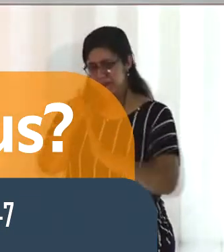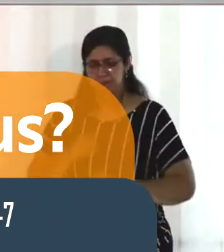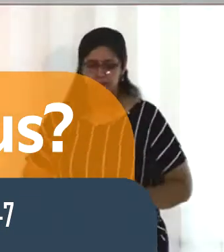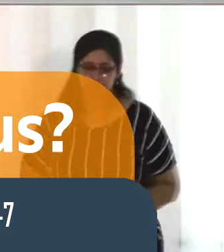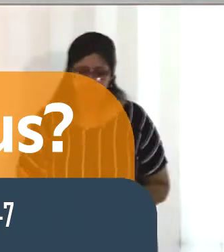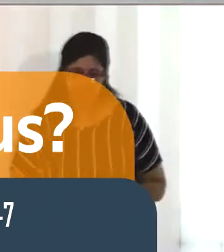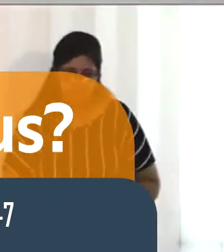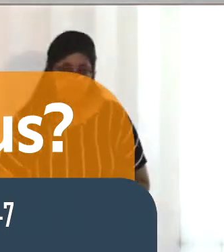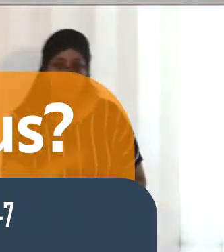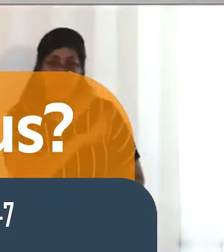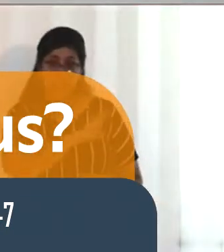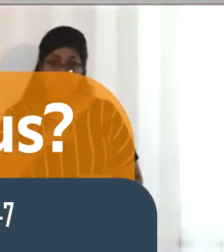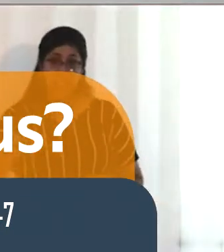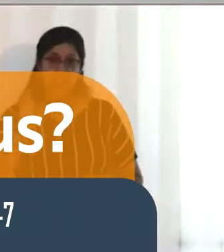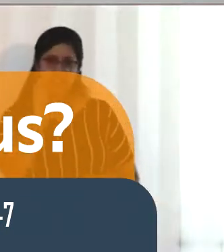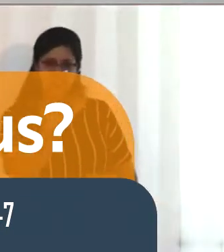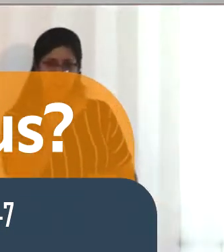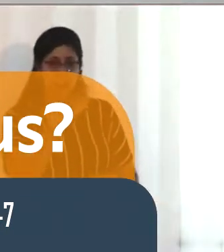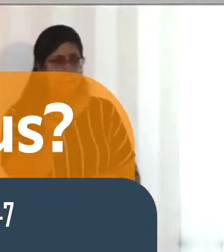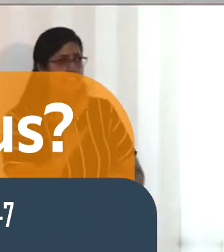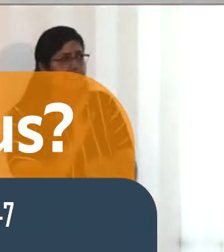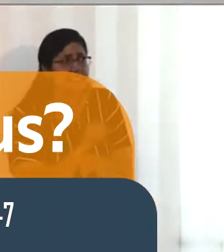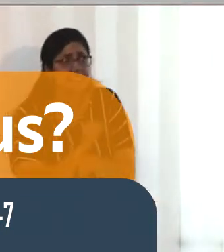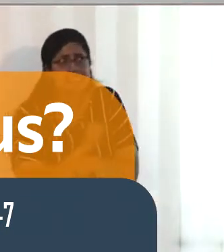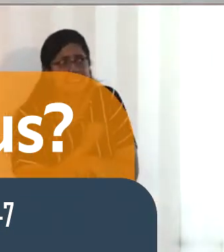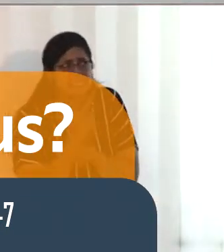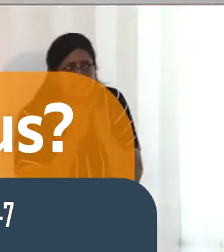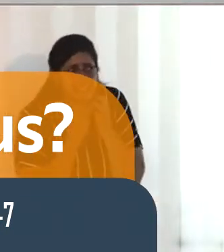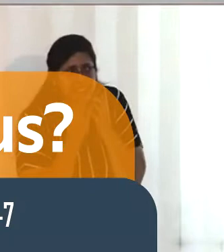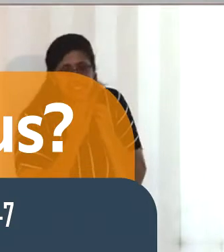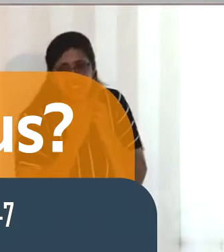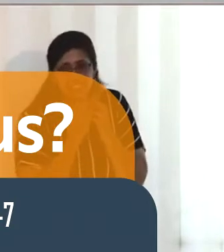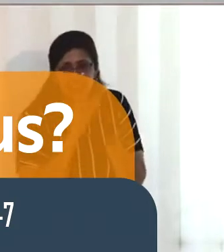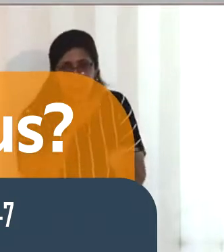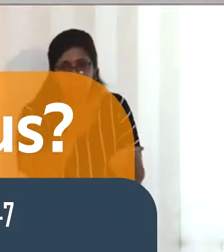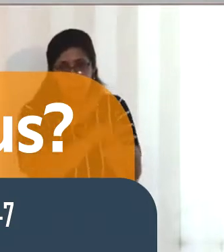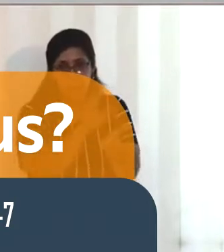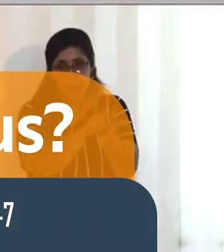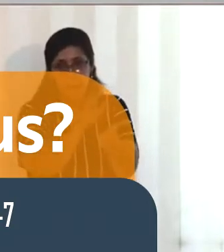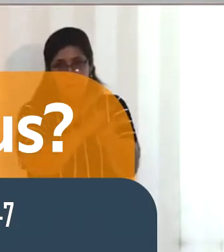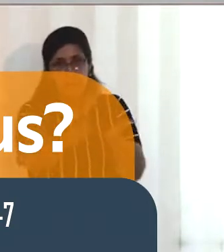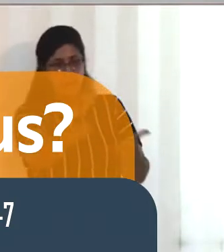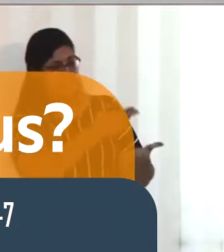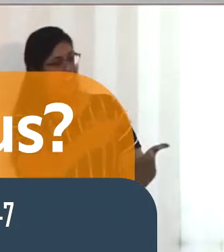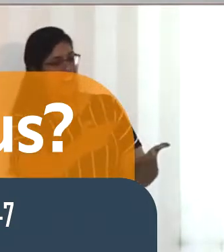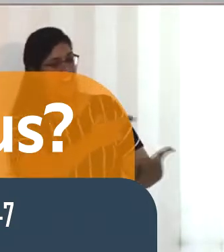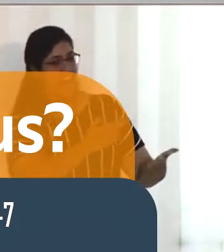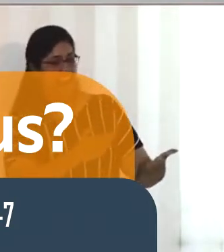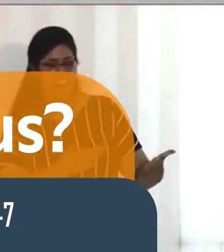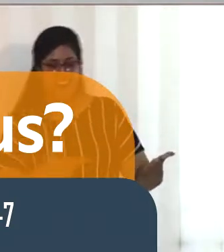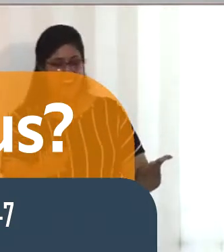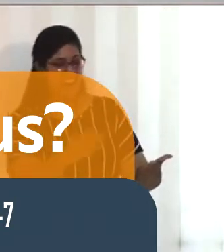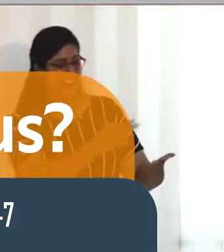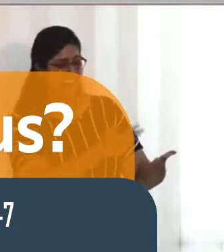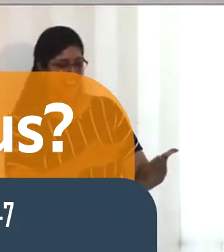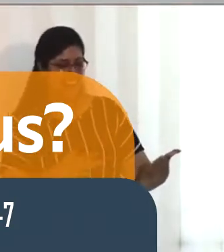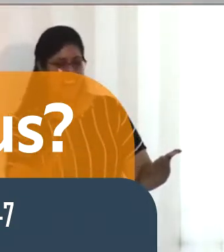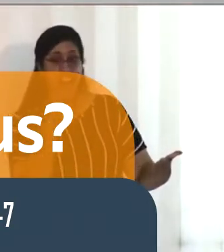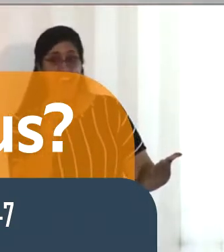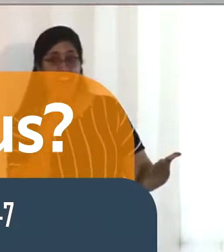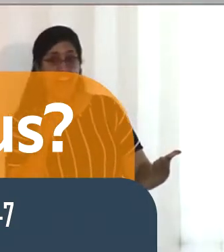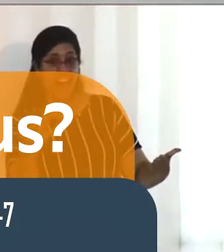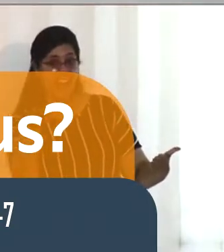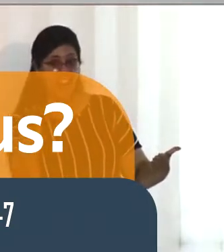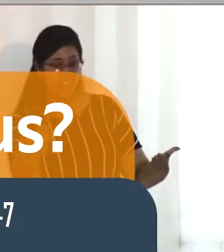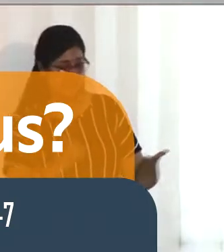você, criança, que já deve estar com a sua folha de papel, com a sua canetinha, seu lápis de cor, aí prontinhos, né? O que será